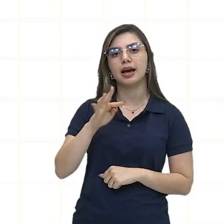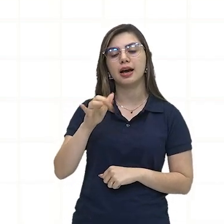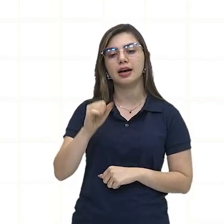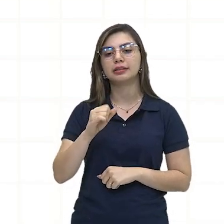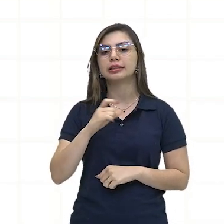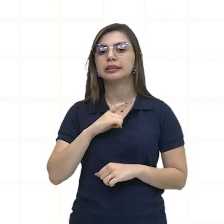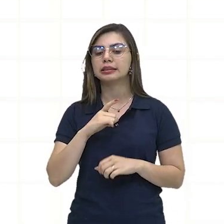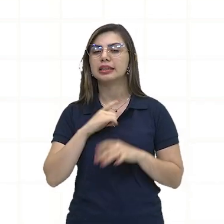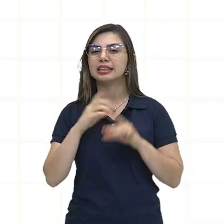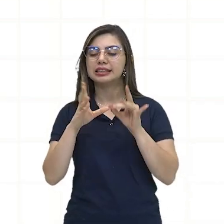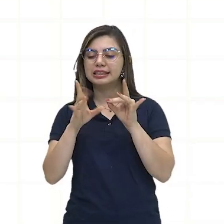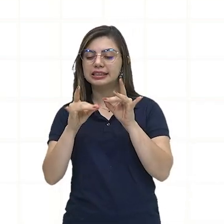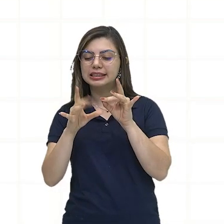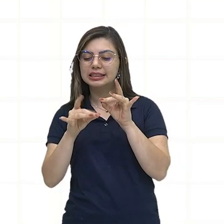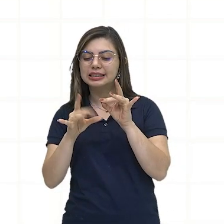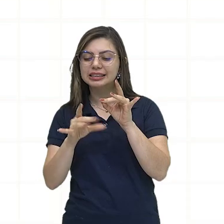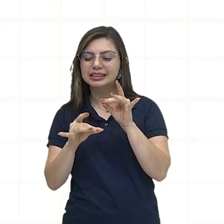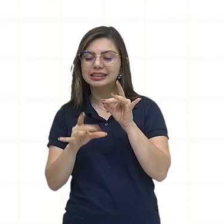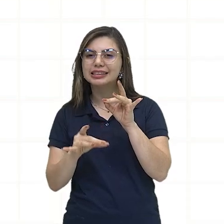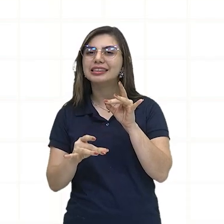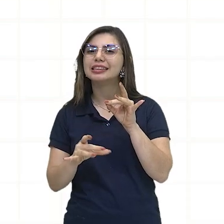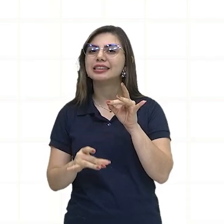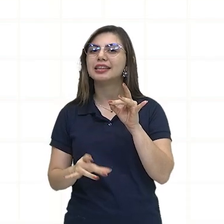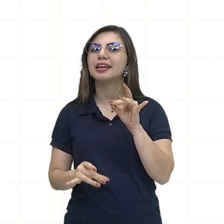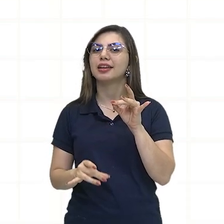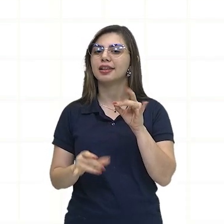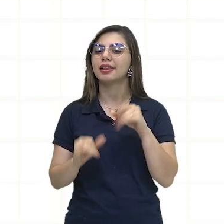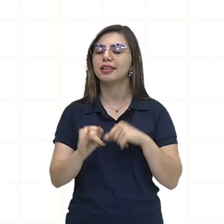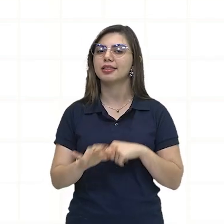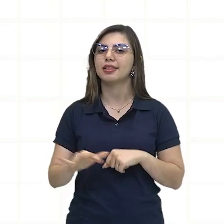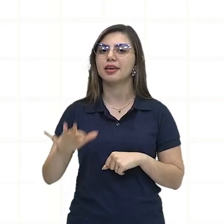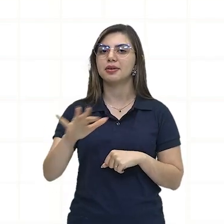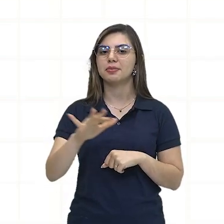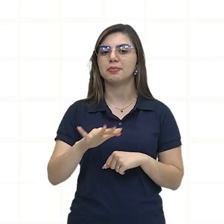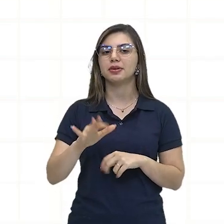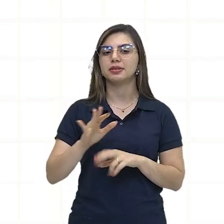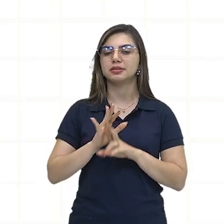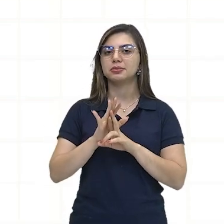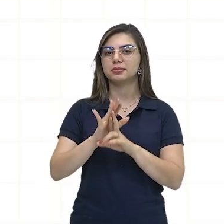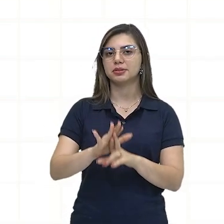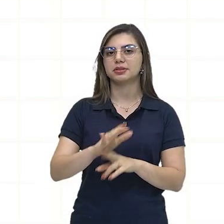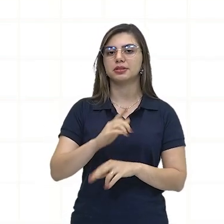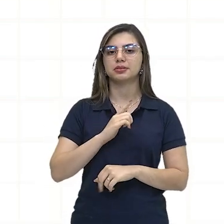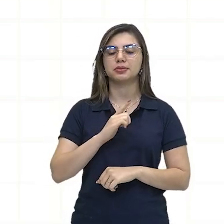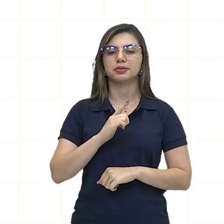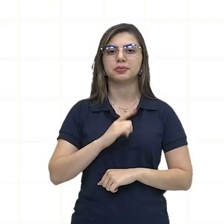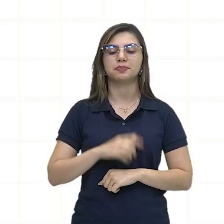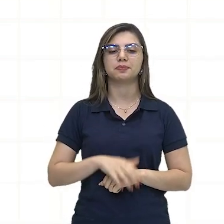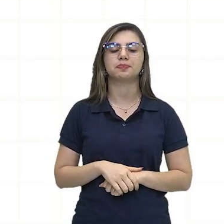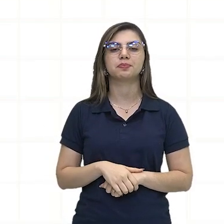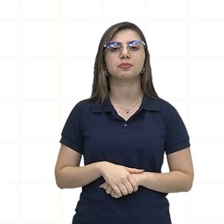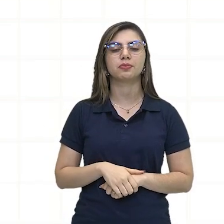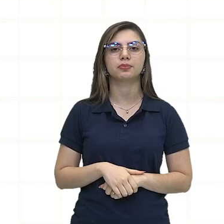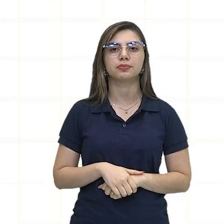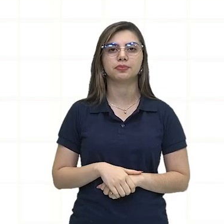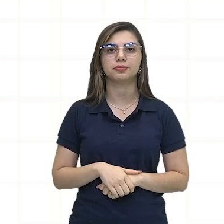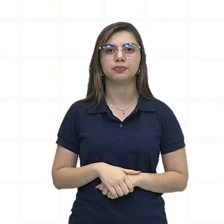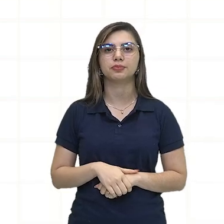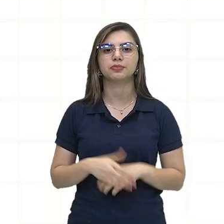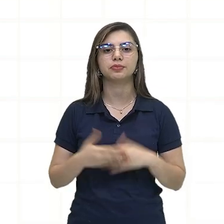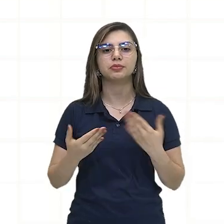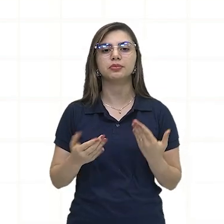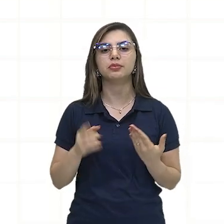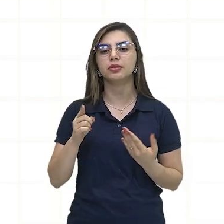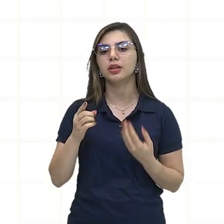de detalhes sendo colocados na imagem, naquela representação. Sendo que a carta ela vai